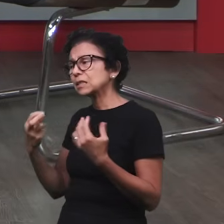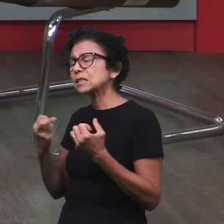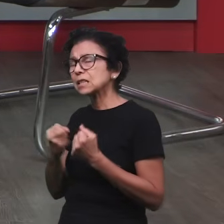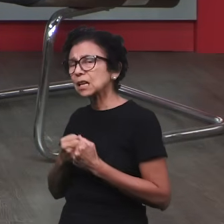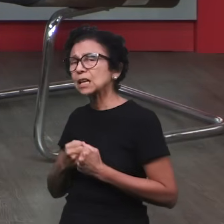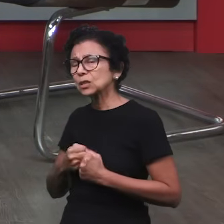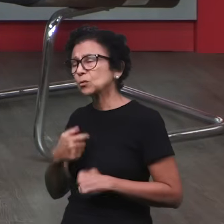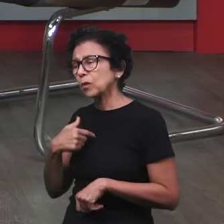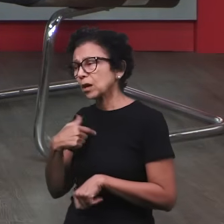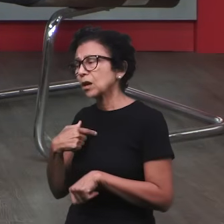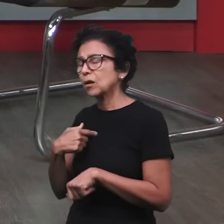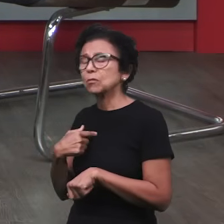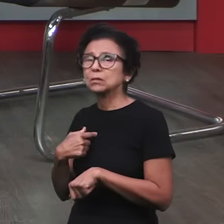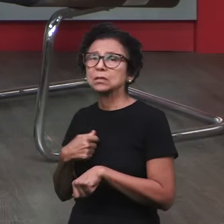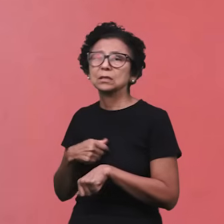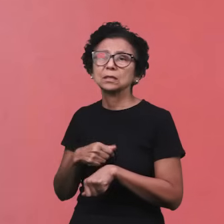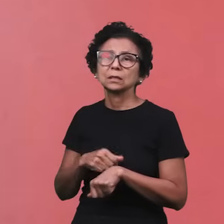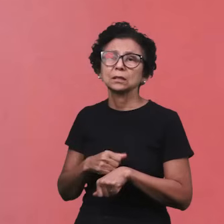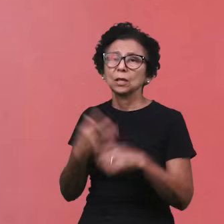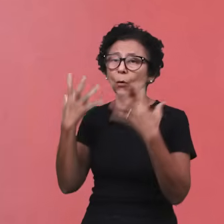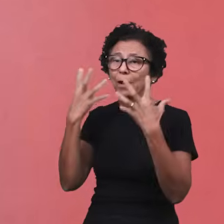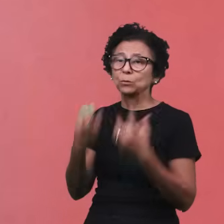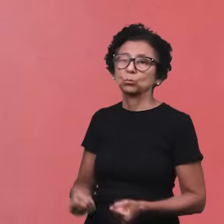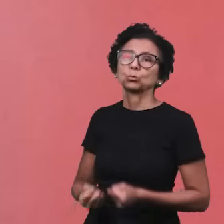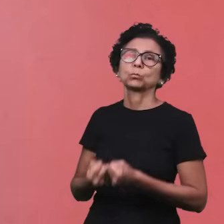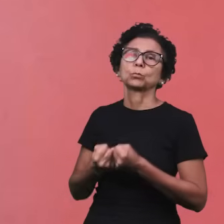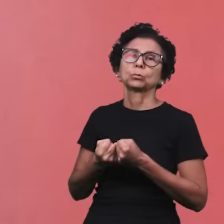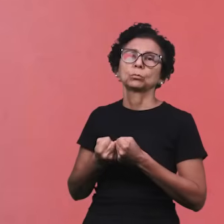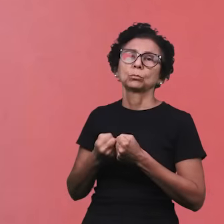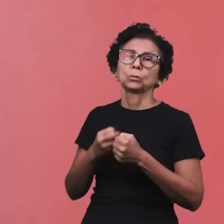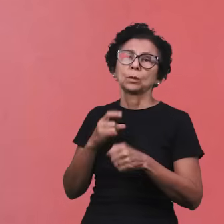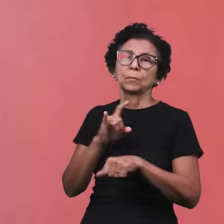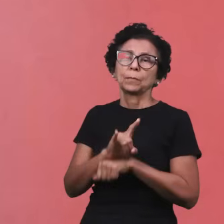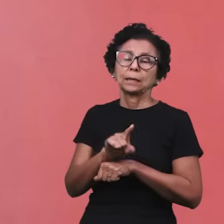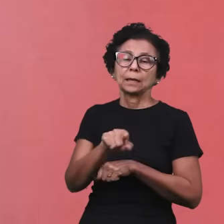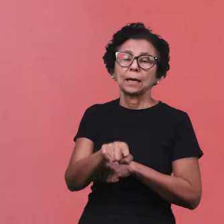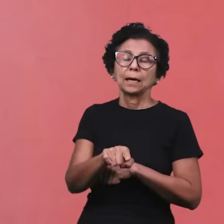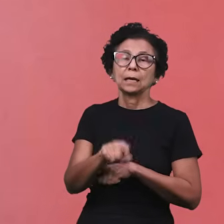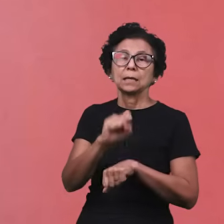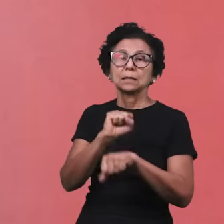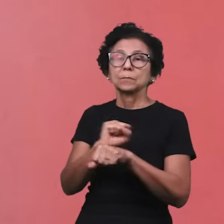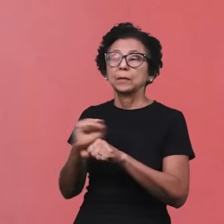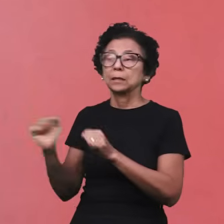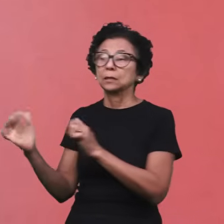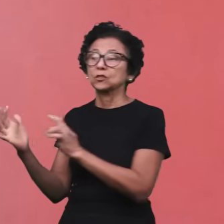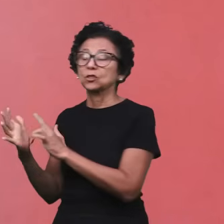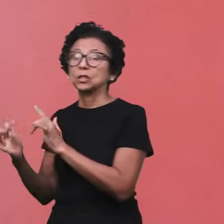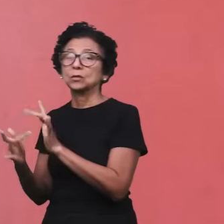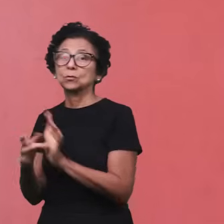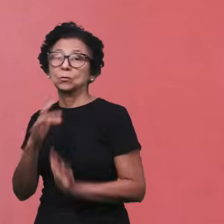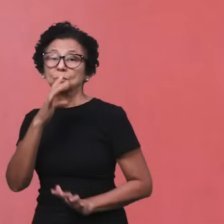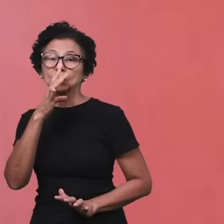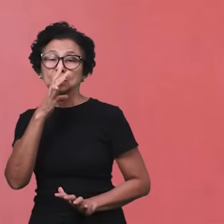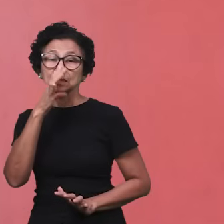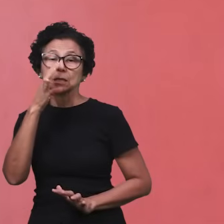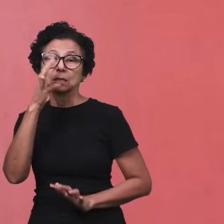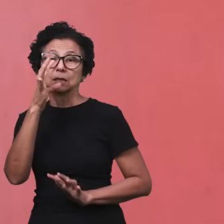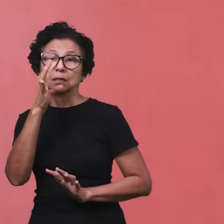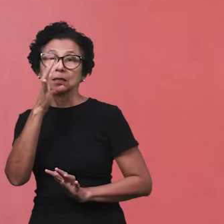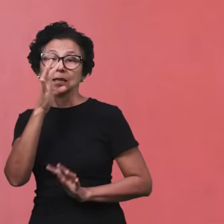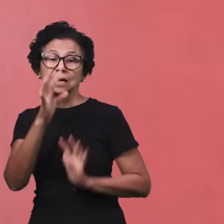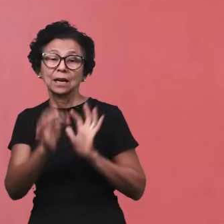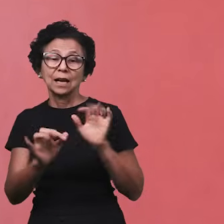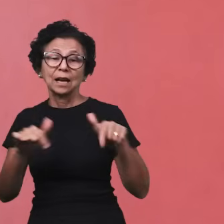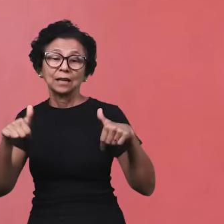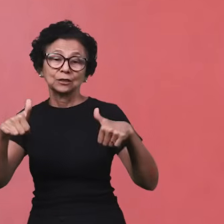ali à disposição de Jesus para que Jesus exercesse o juízo que ele tinha direito de fazer, porque ele não tinha pecado, ele